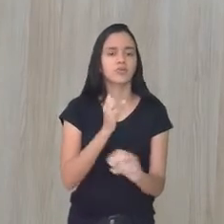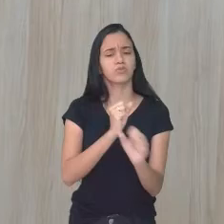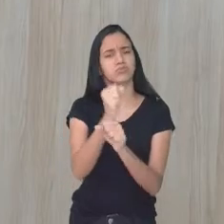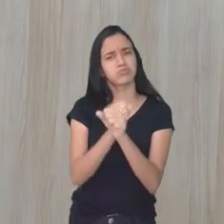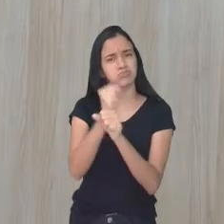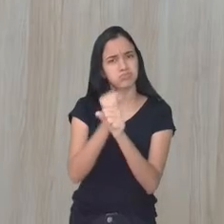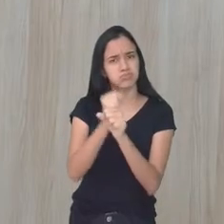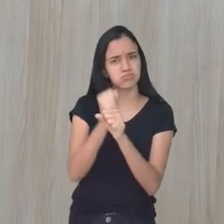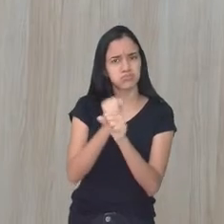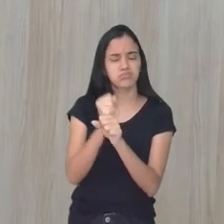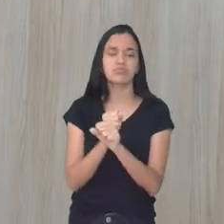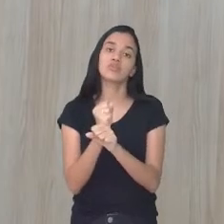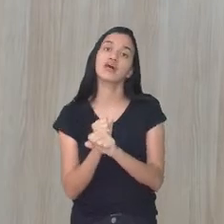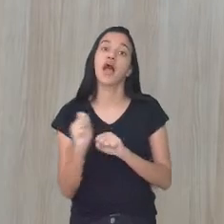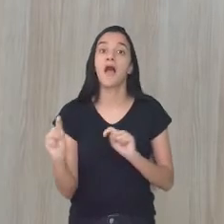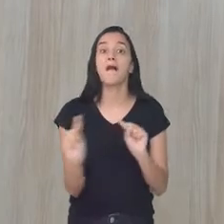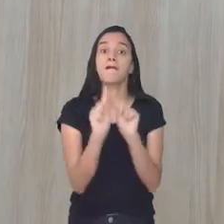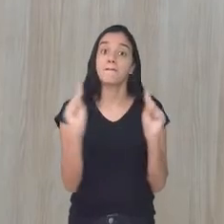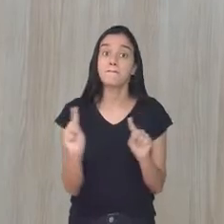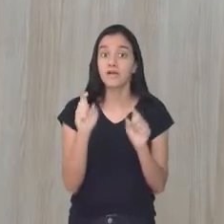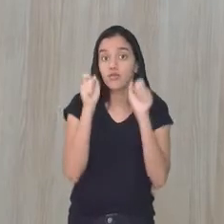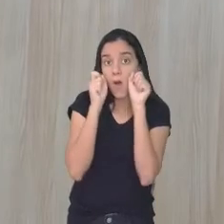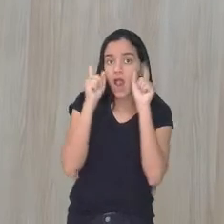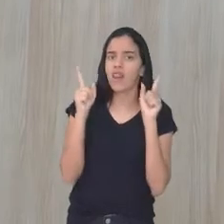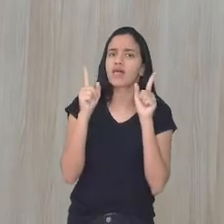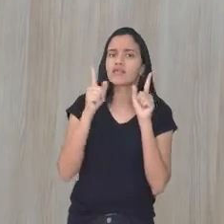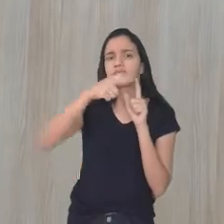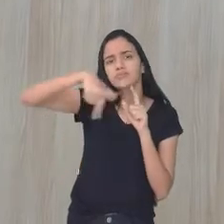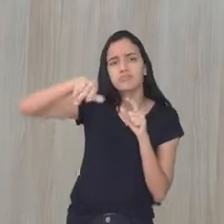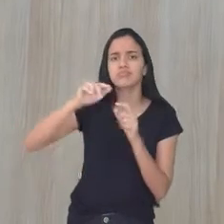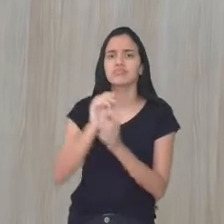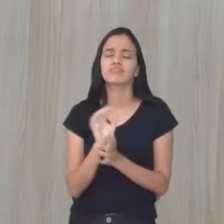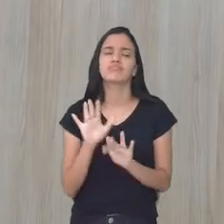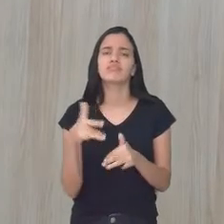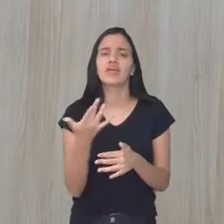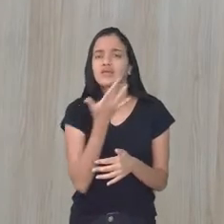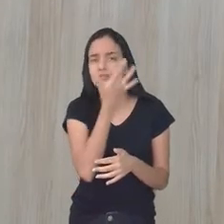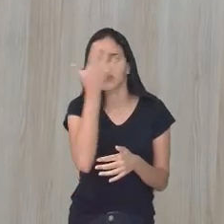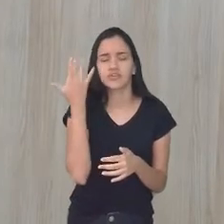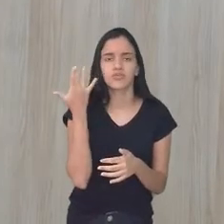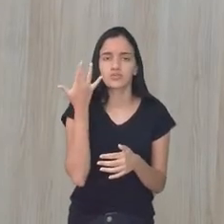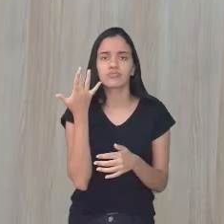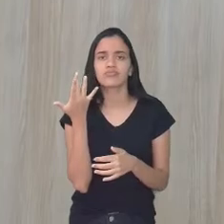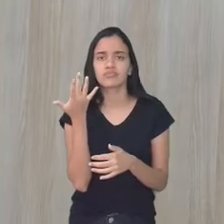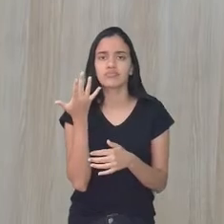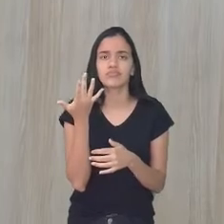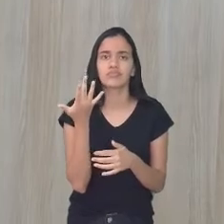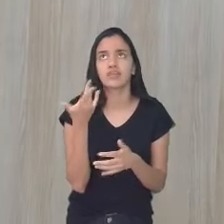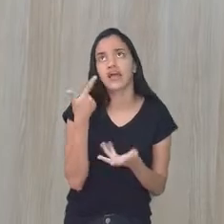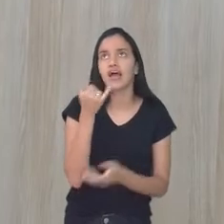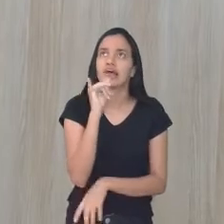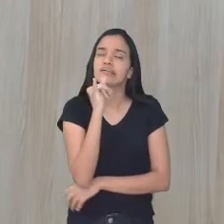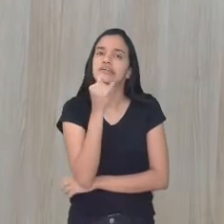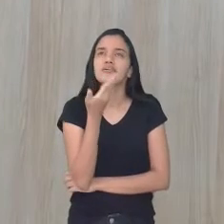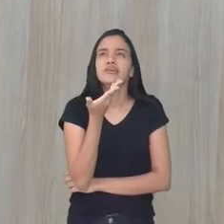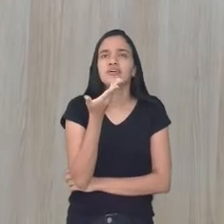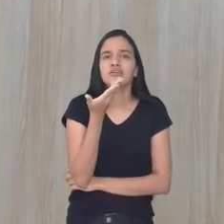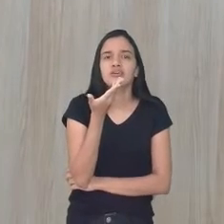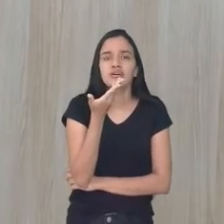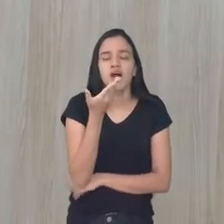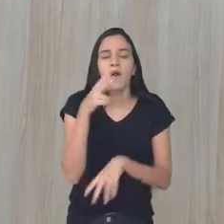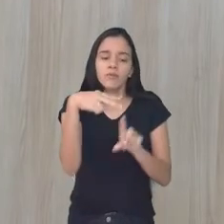inteiro, é todos os anos. Mas aí, só para dar um alerta para quem ainda não está, né, nessa, vamos dizer assim, com